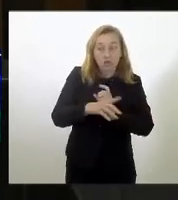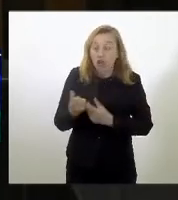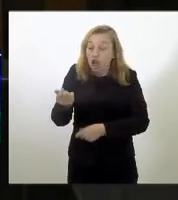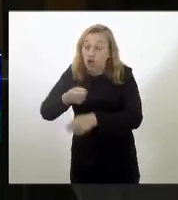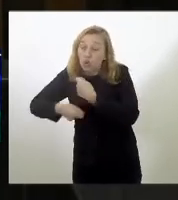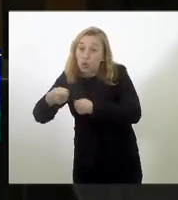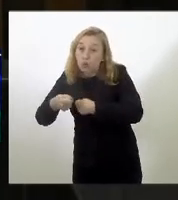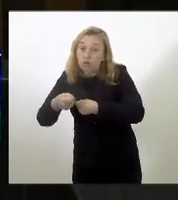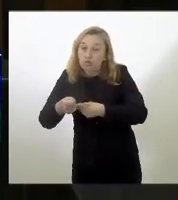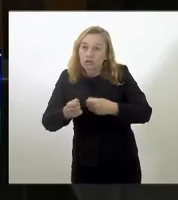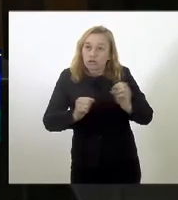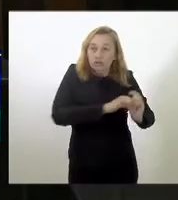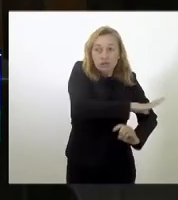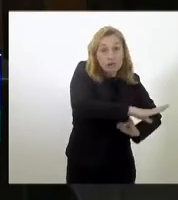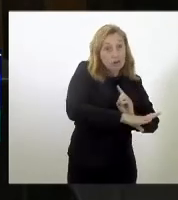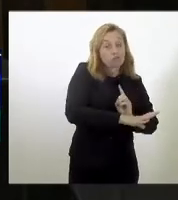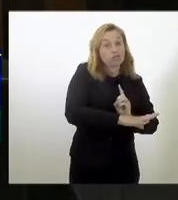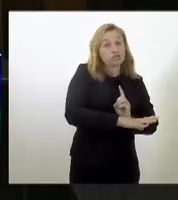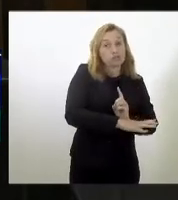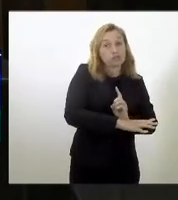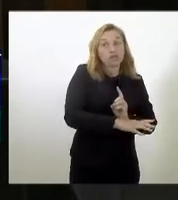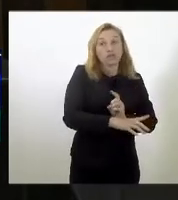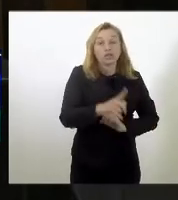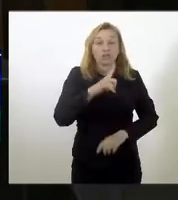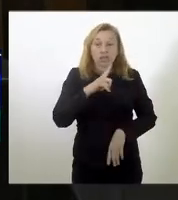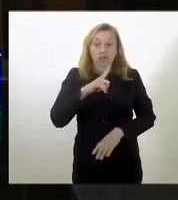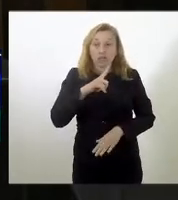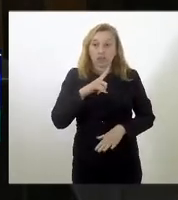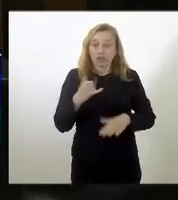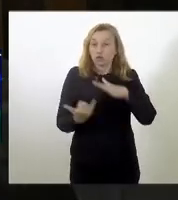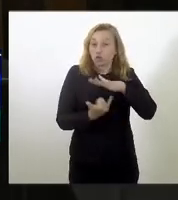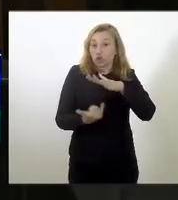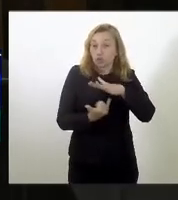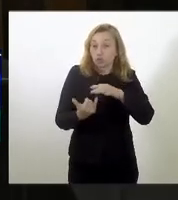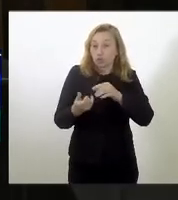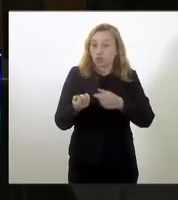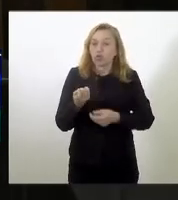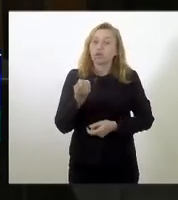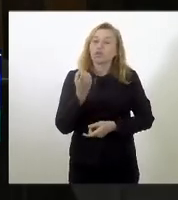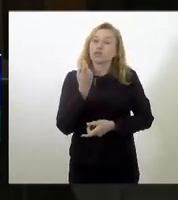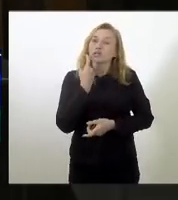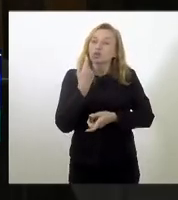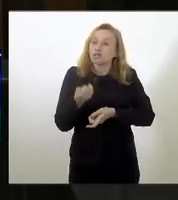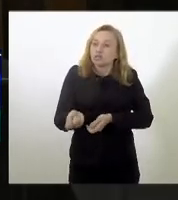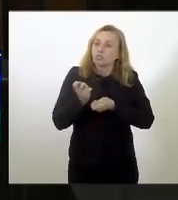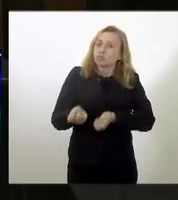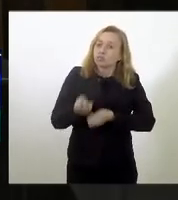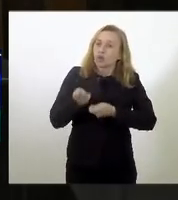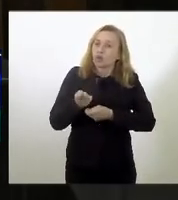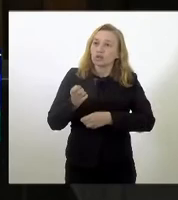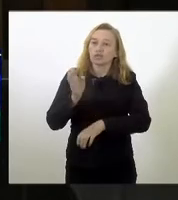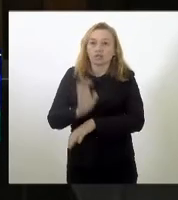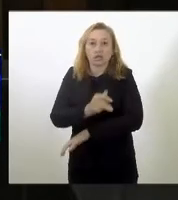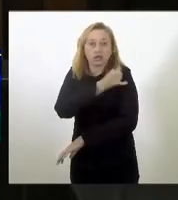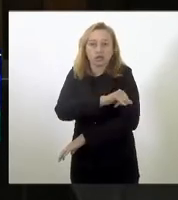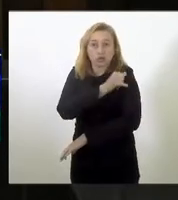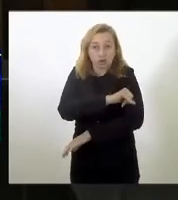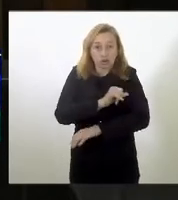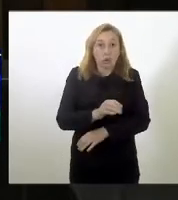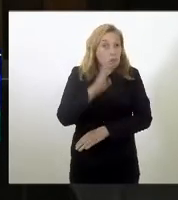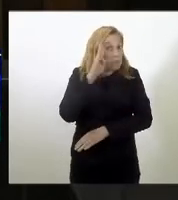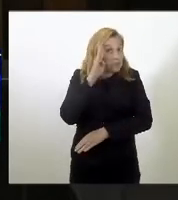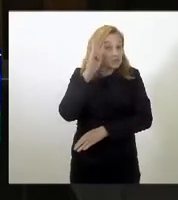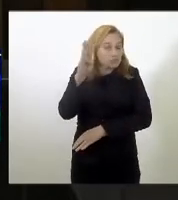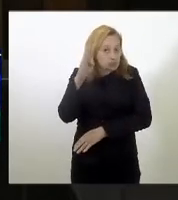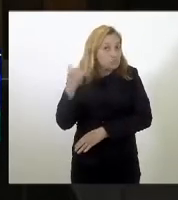social, a gente tem na Fundação Instituto de Pesca do Estado do Rio de Janeiro, no FIPERJ, uma ferramenta